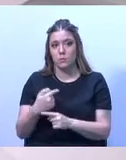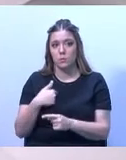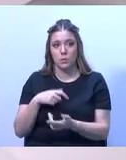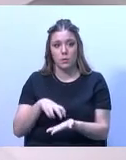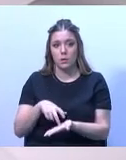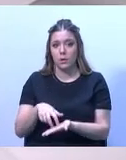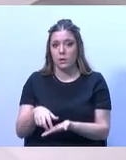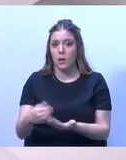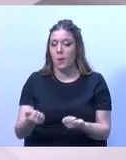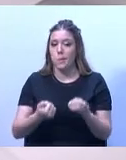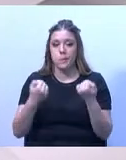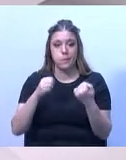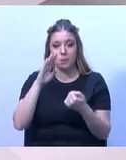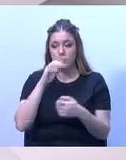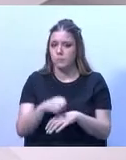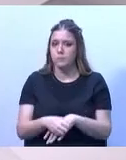andar. Quando ele